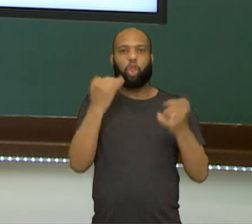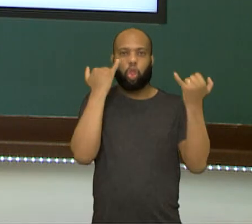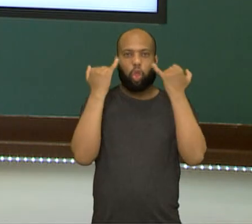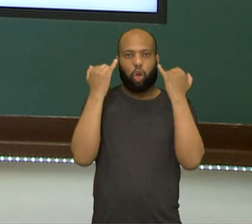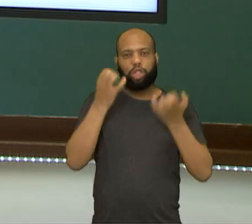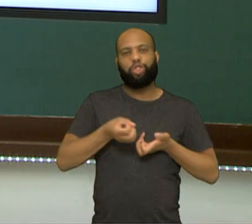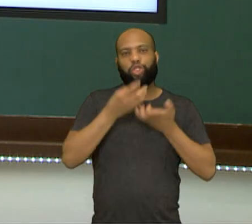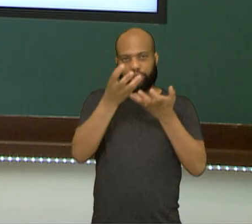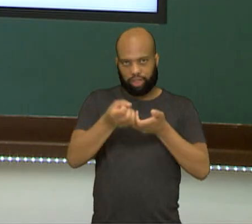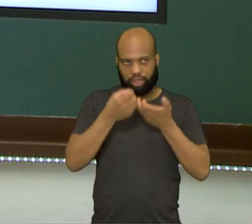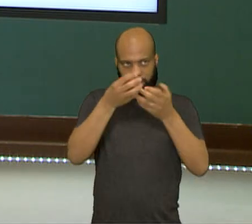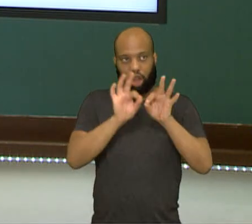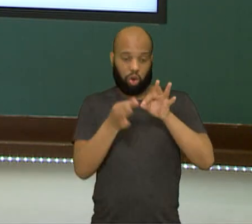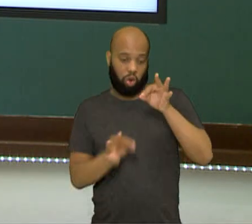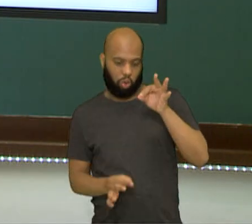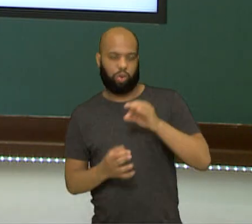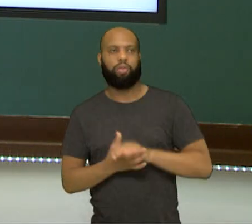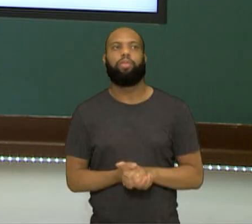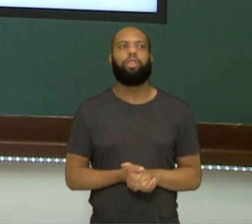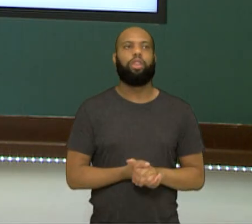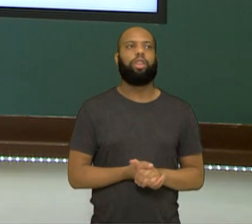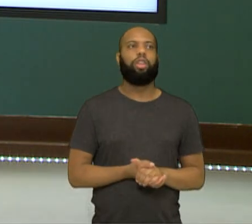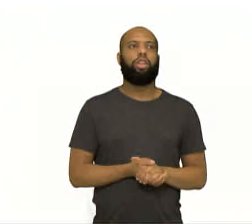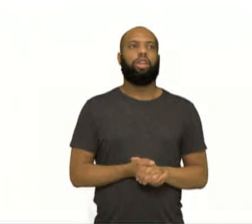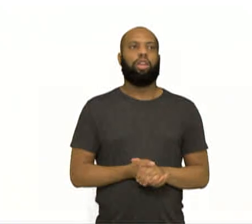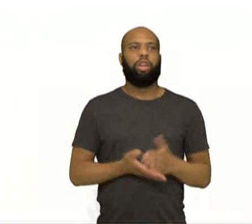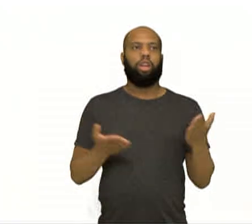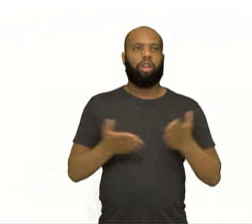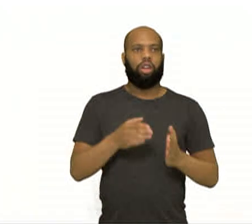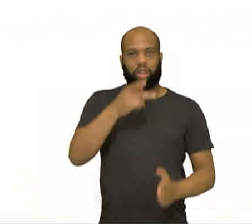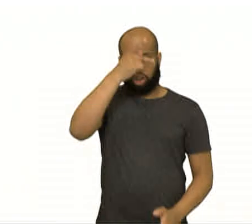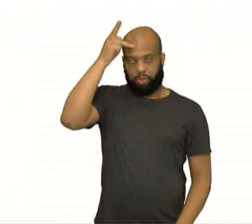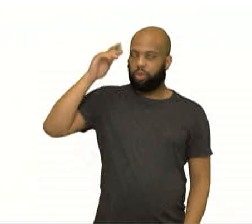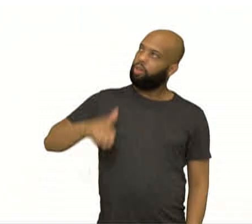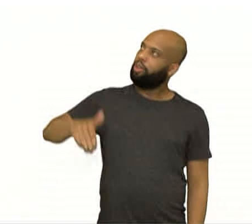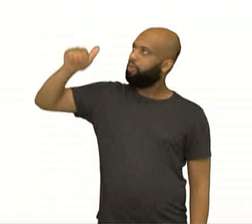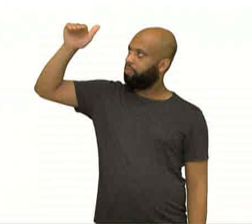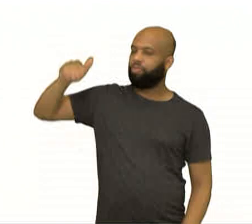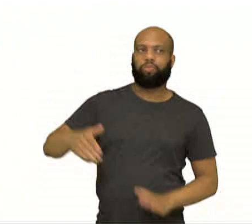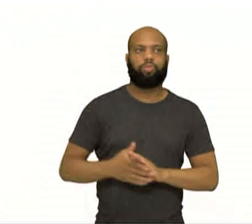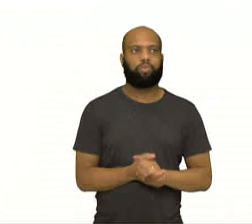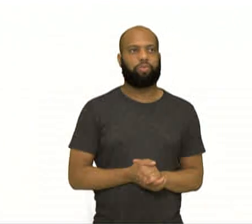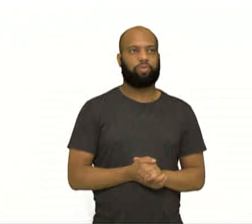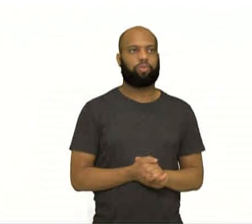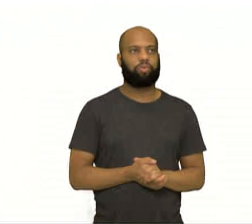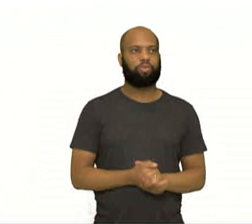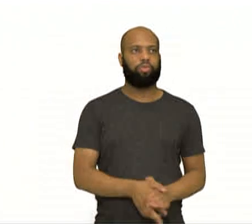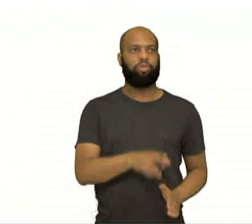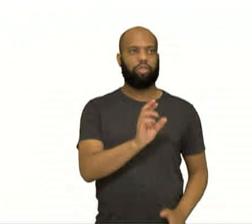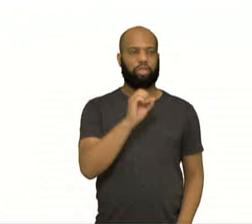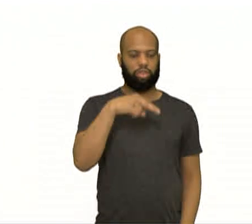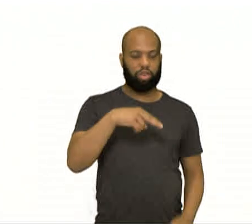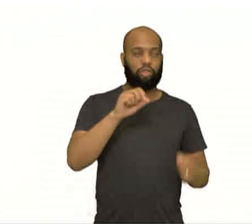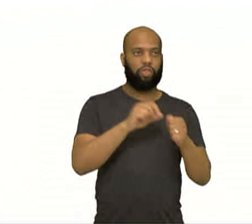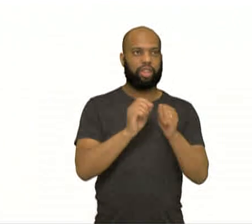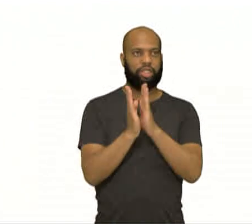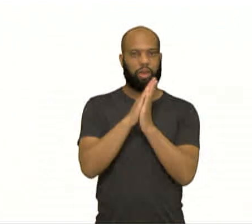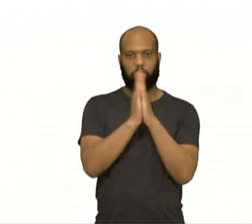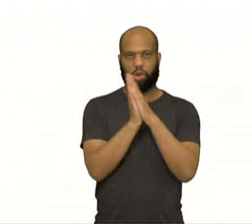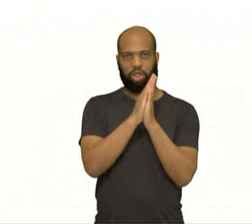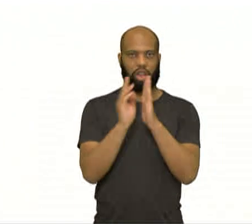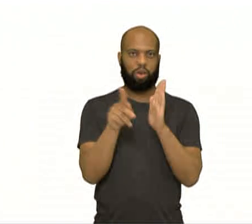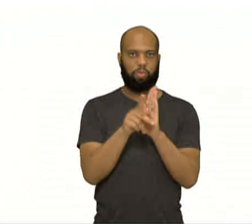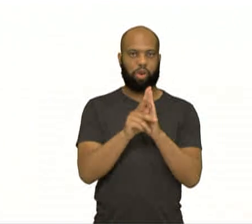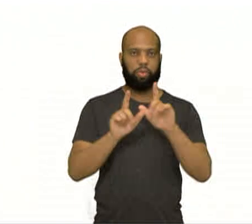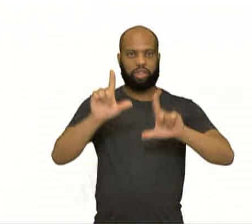quê de subjetividade. Gente grande. Homeweck fazia bonecos para a televisão e cinema